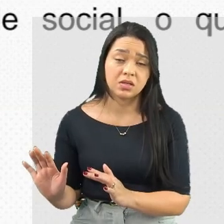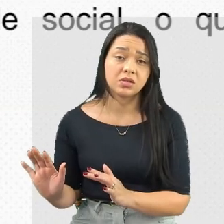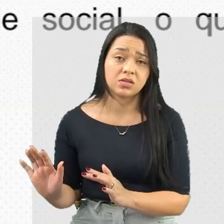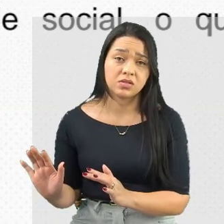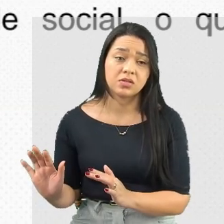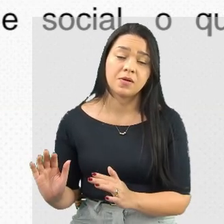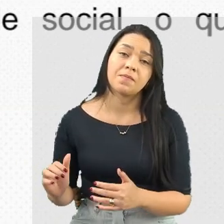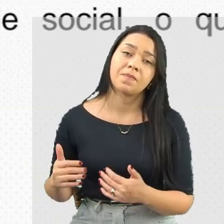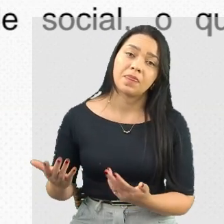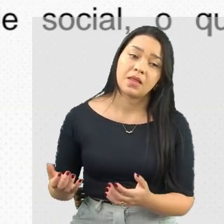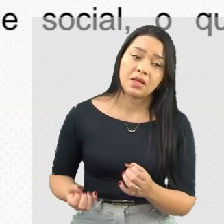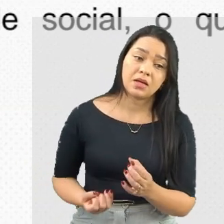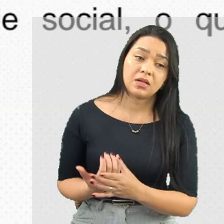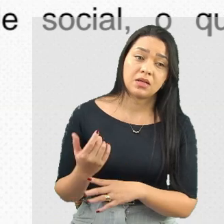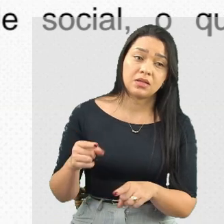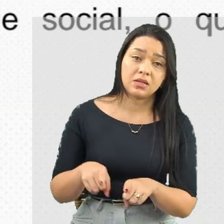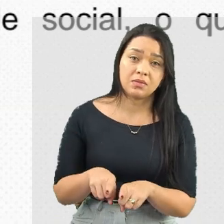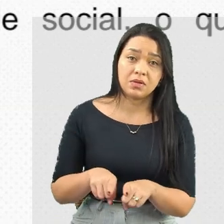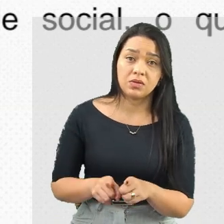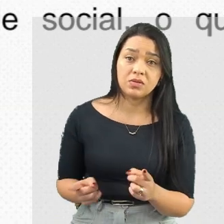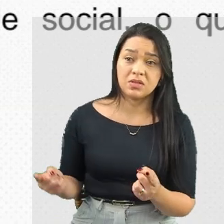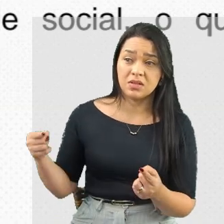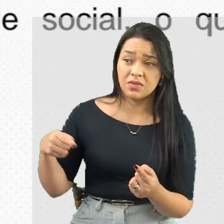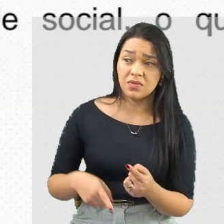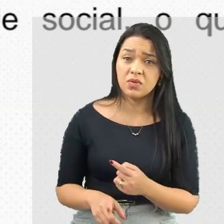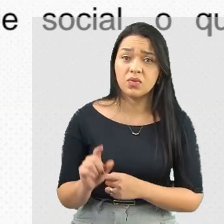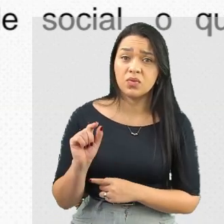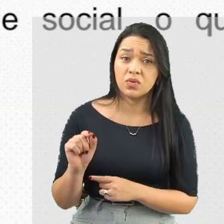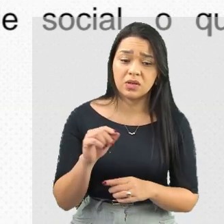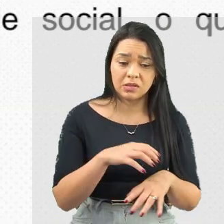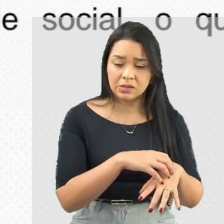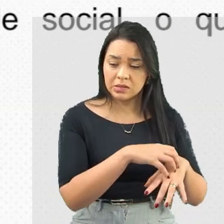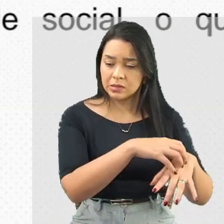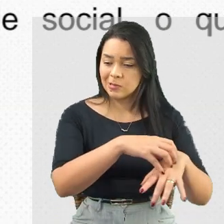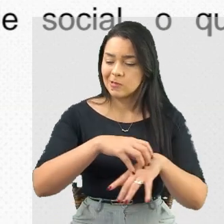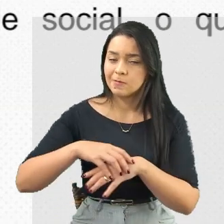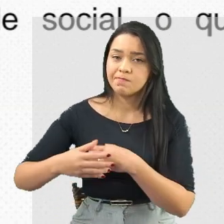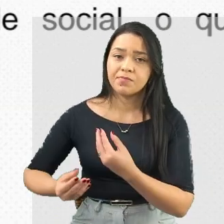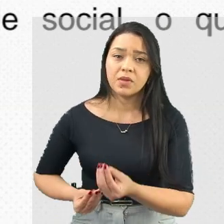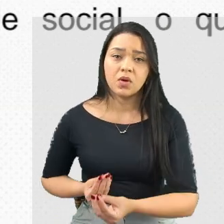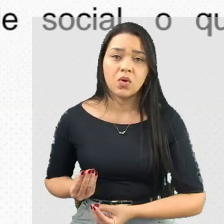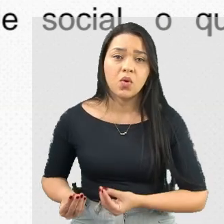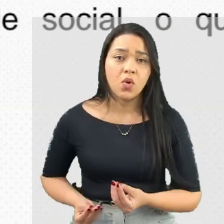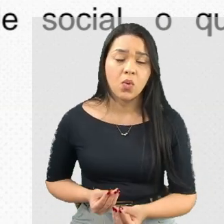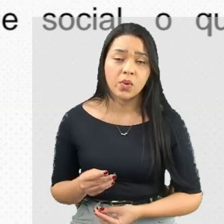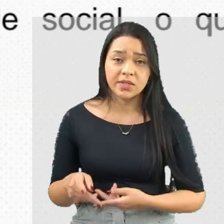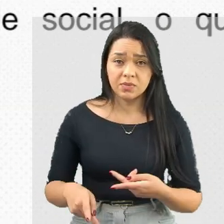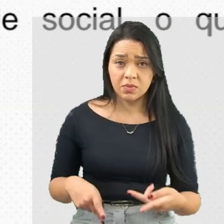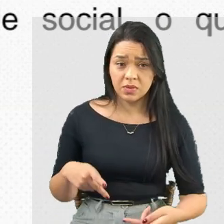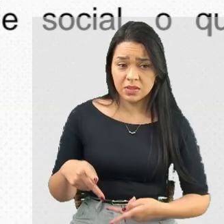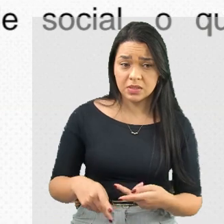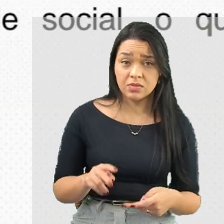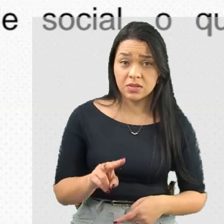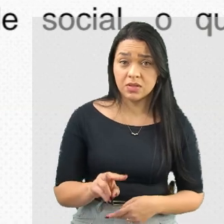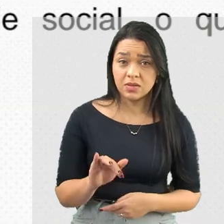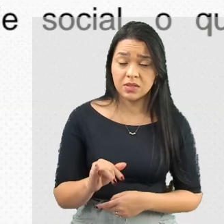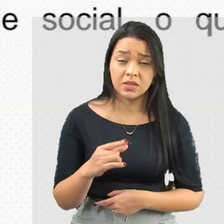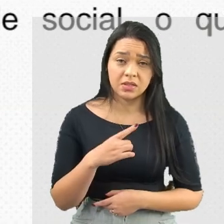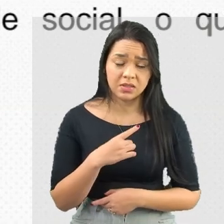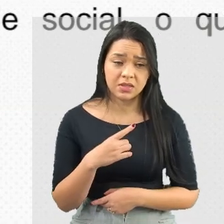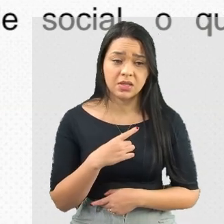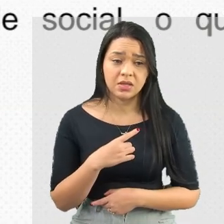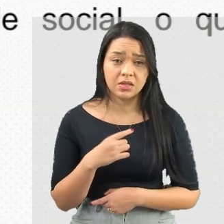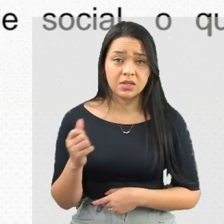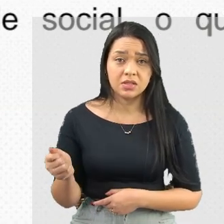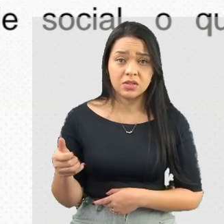E aí isso cria também um desafio logístico, né, em termos de como lidar agora com essa população que vai se estabelecendo ali nesse